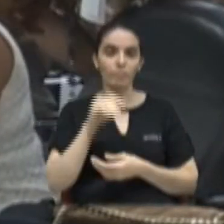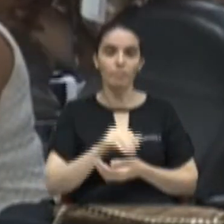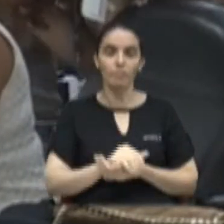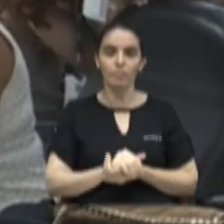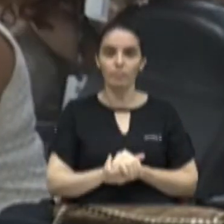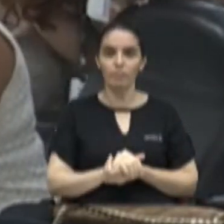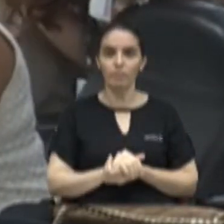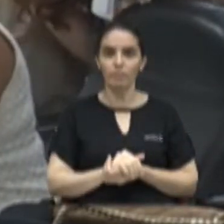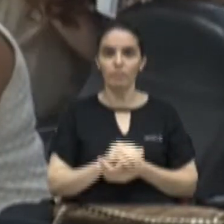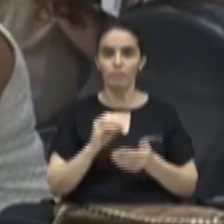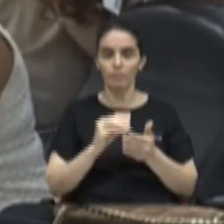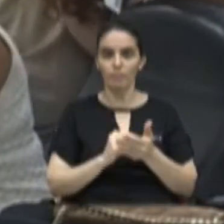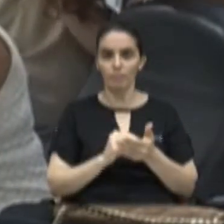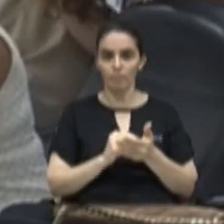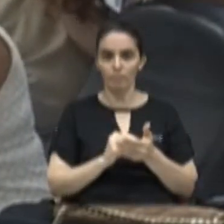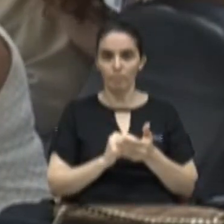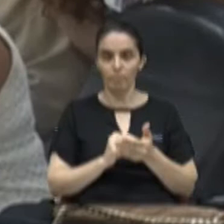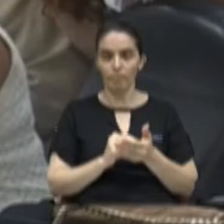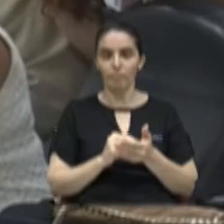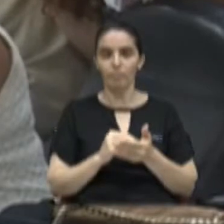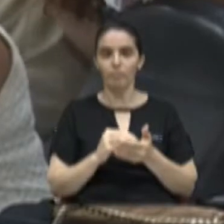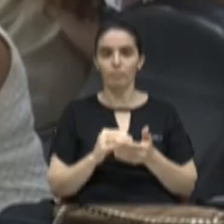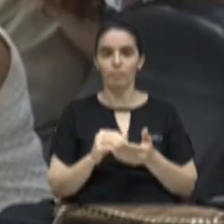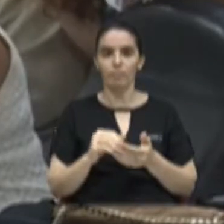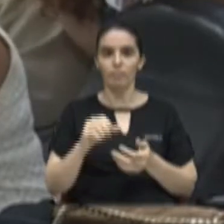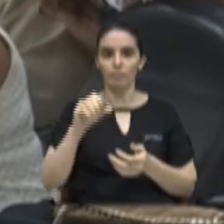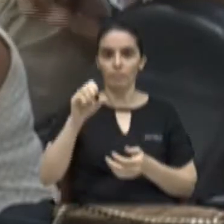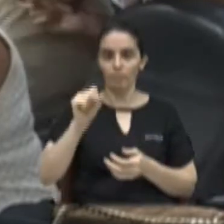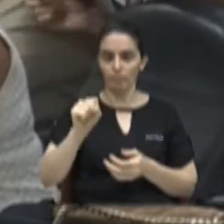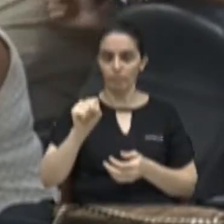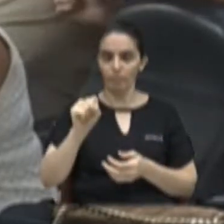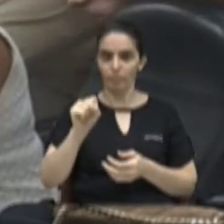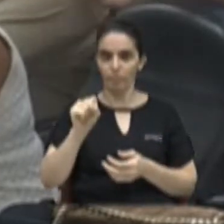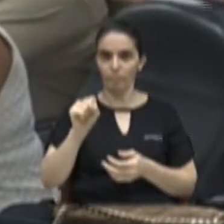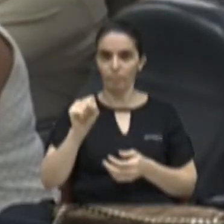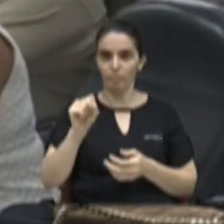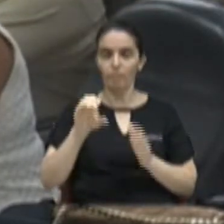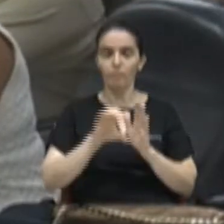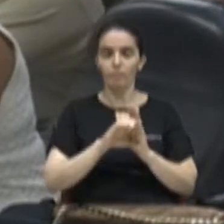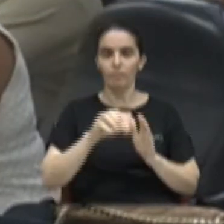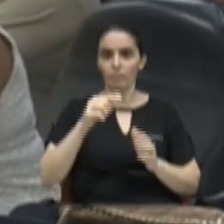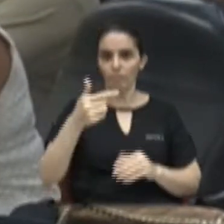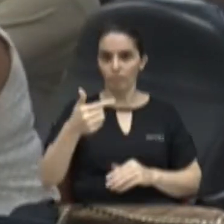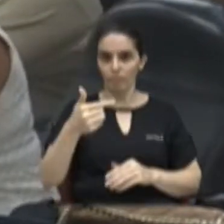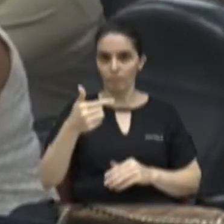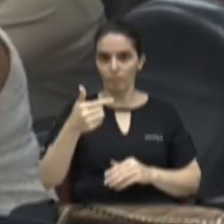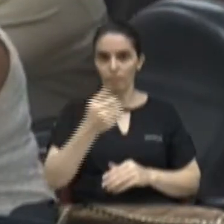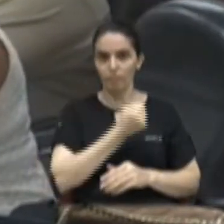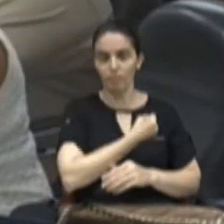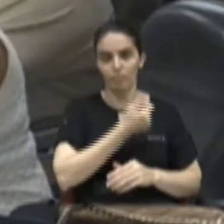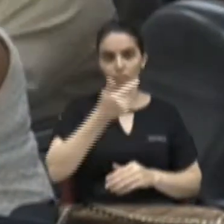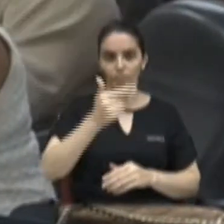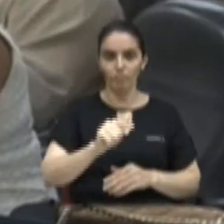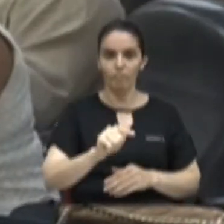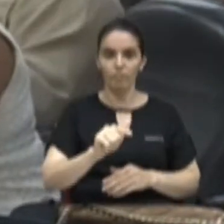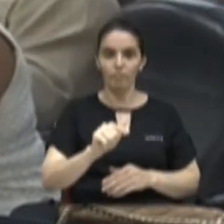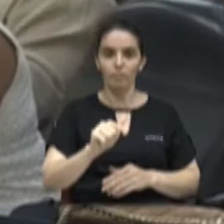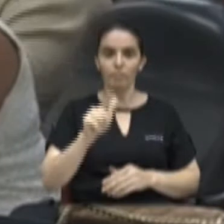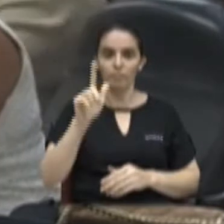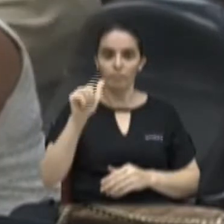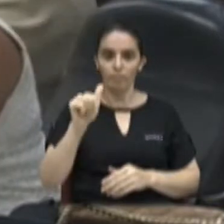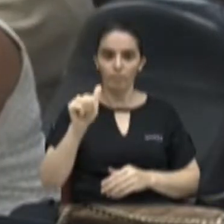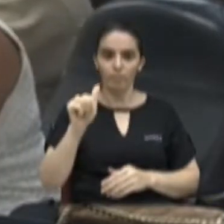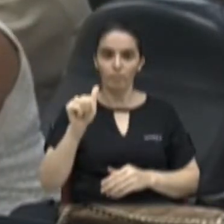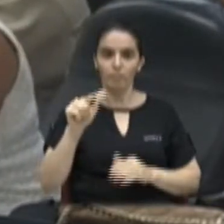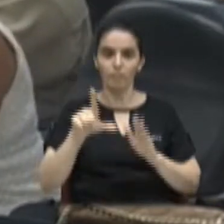que acrescenta à seção oitava, no capítulo 2, renumerando os artigos subsequentes da